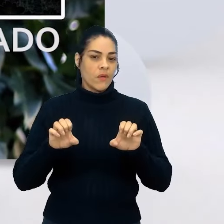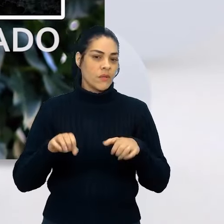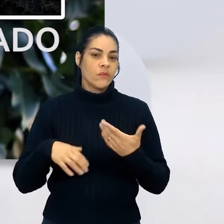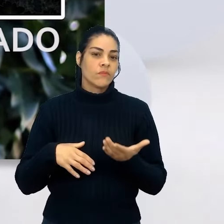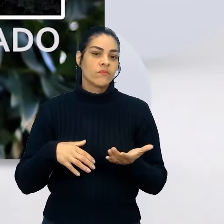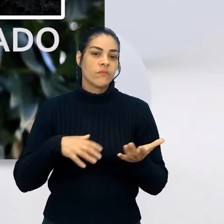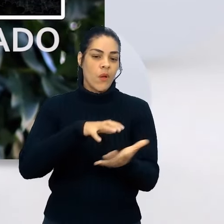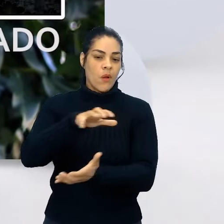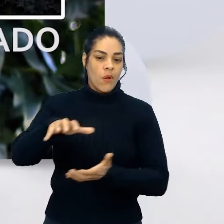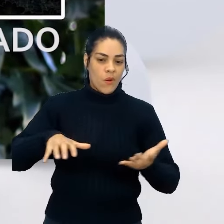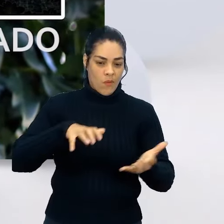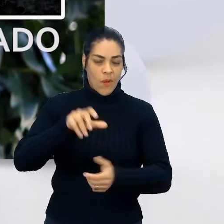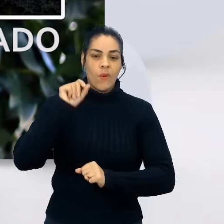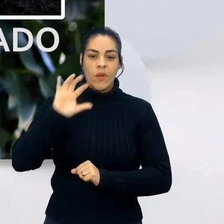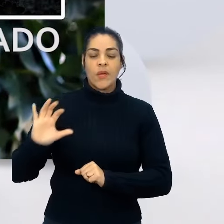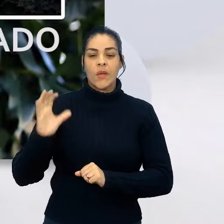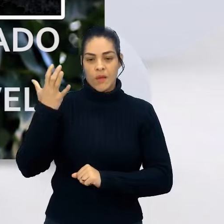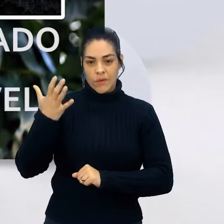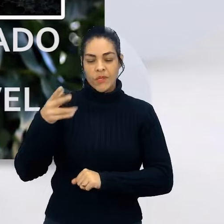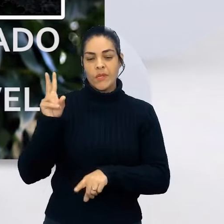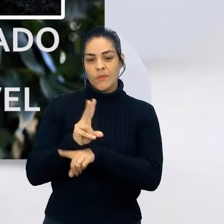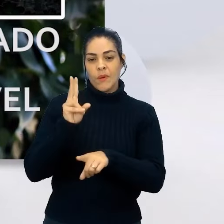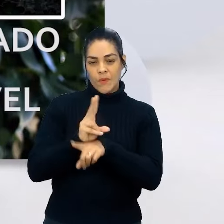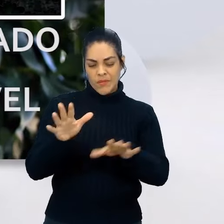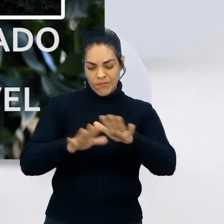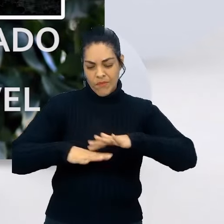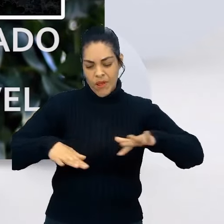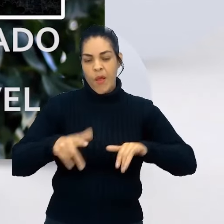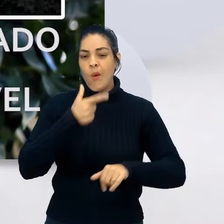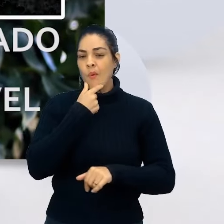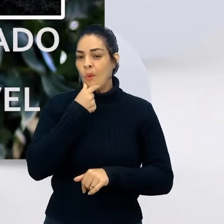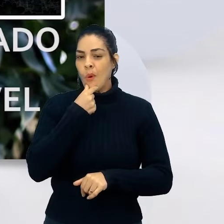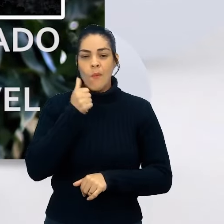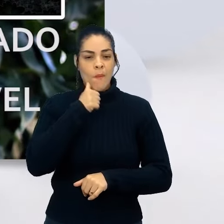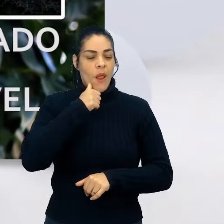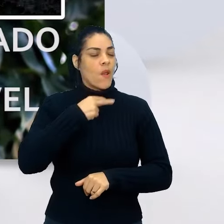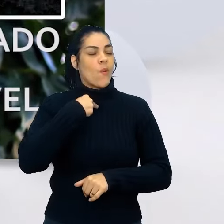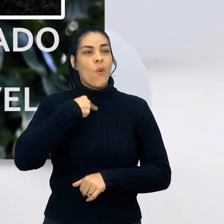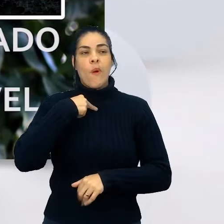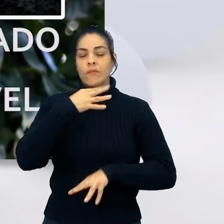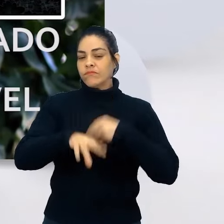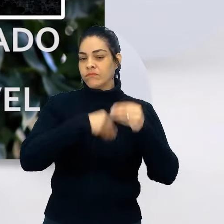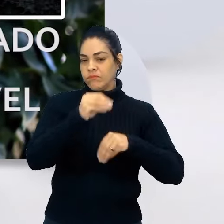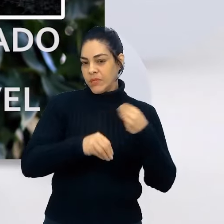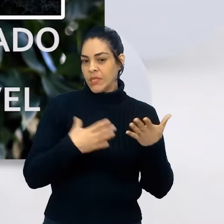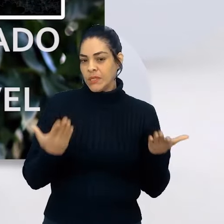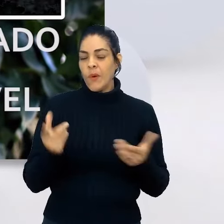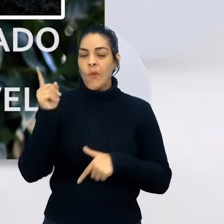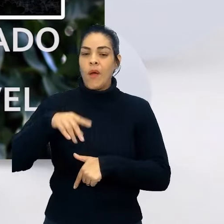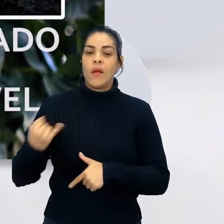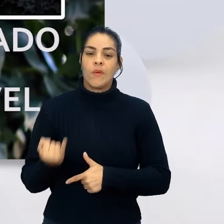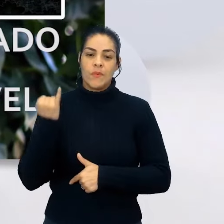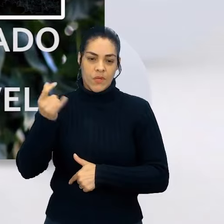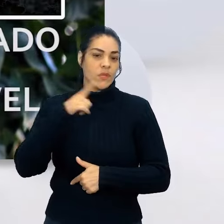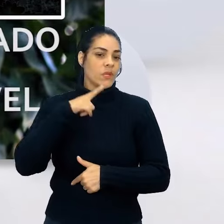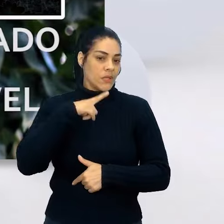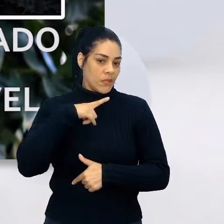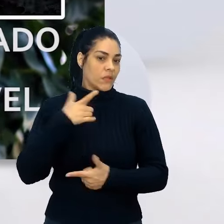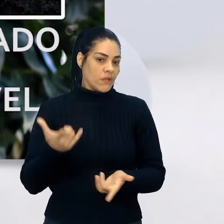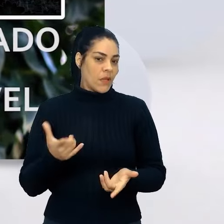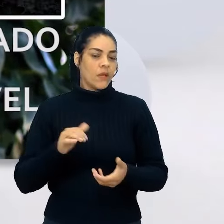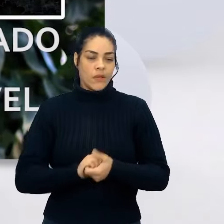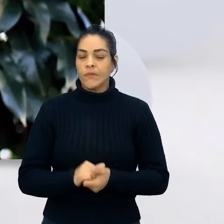todo, isso garante uma proteção integral. Ali o homem não pode mexer. Em muitos casos, é extremamente necessário que exista essa restrição